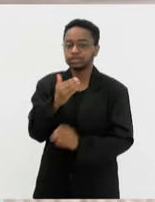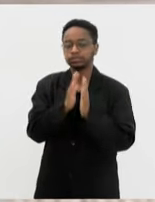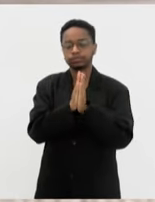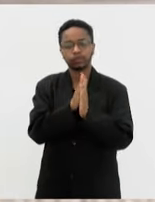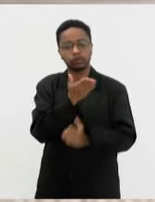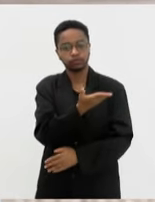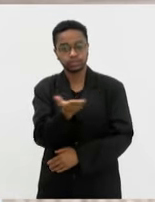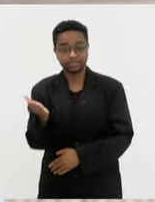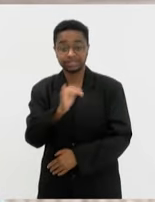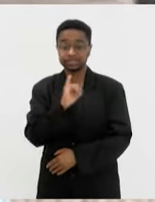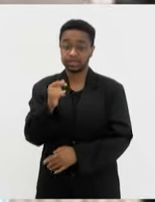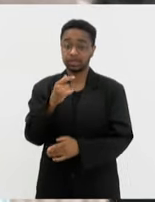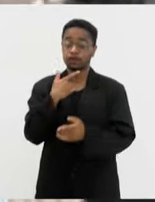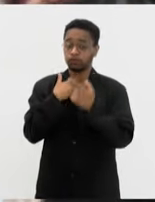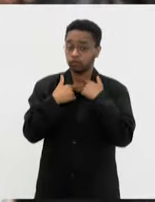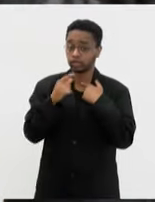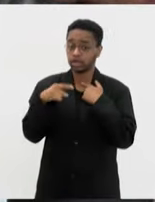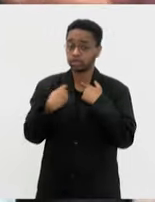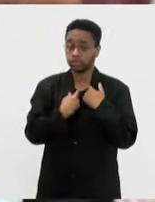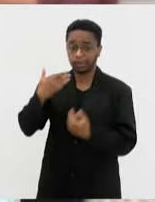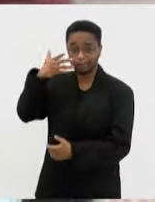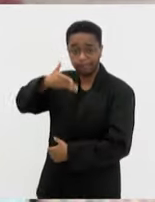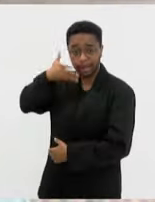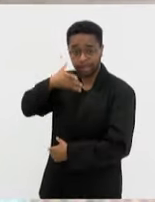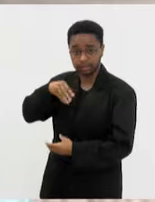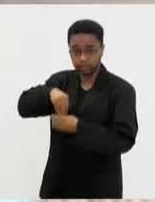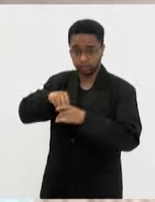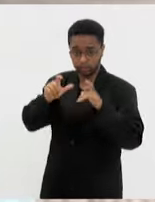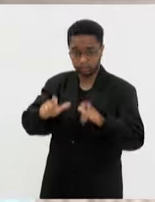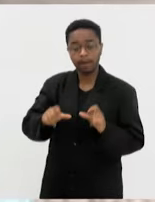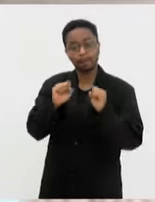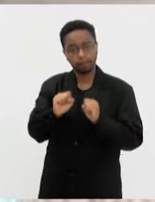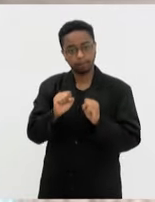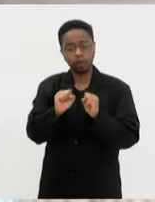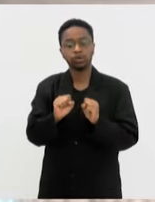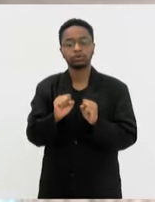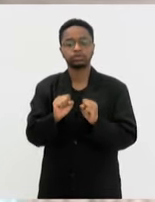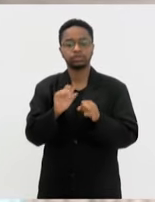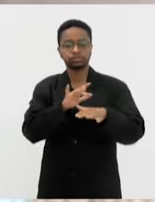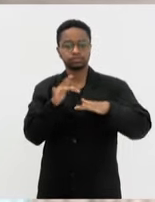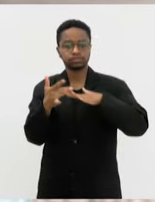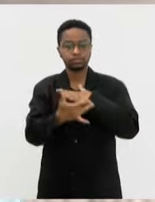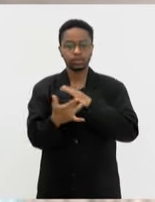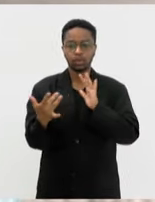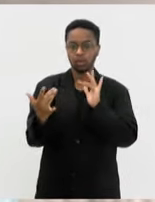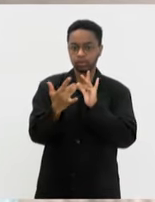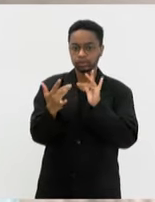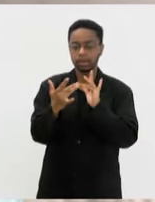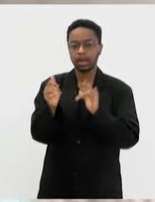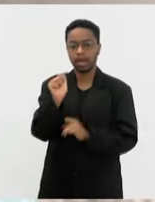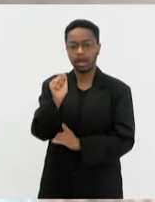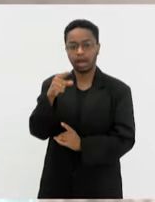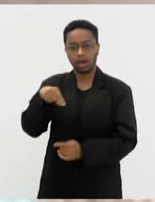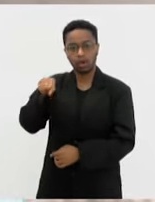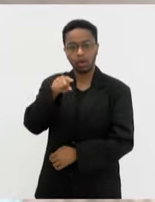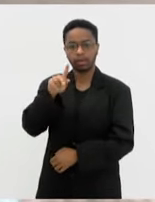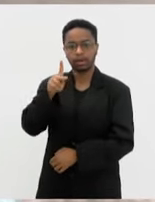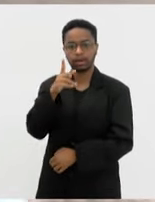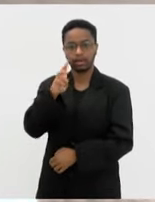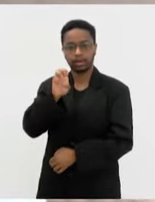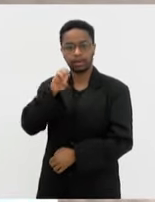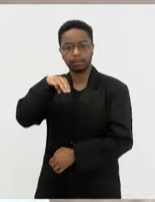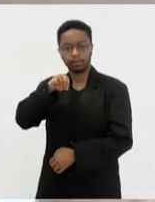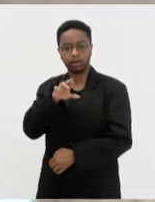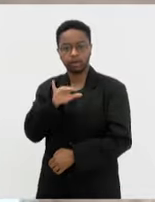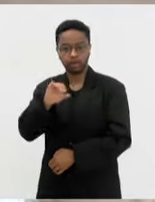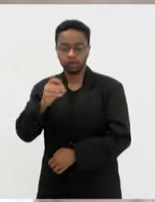fazer nos receber para que a gente faça uma coleta externa lá, pode acessar as nossas redes sociais, é um @hemorrio. Manda uma mensagem, olha,